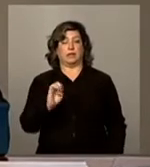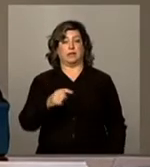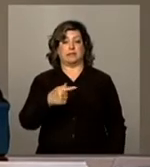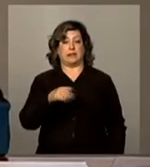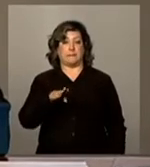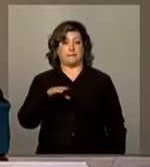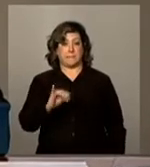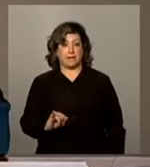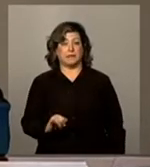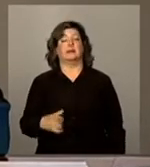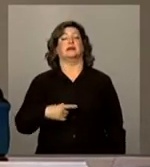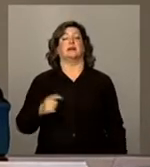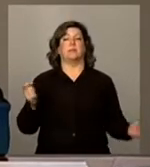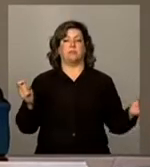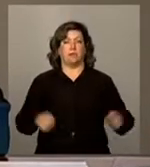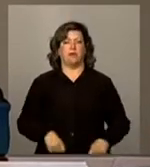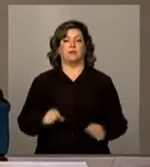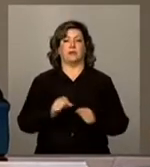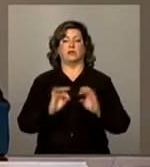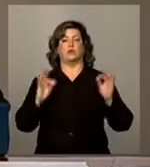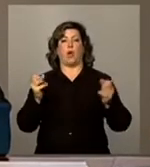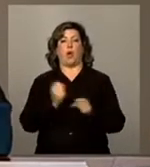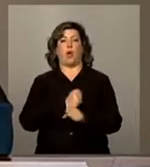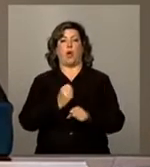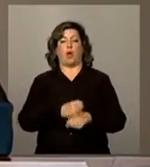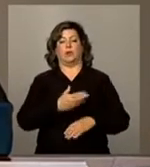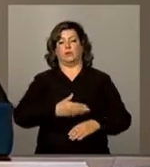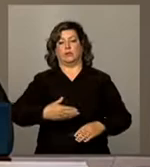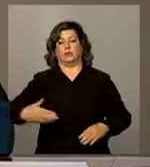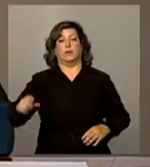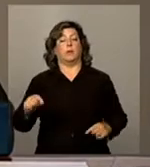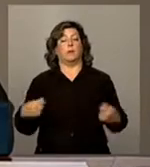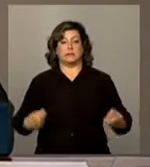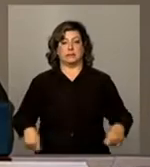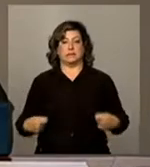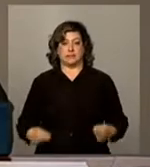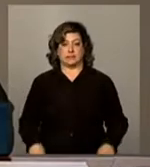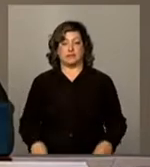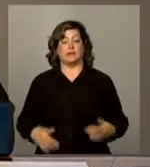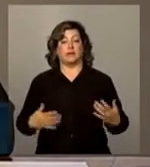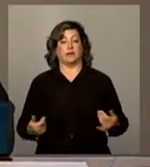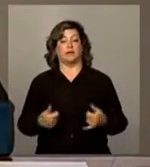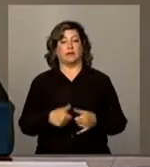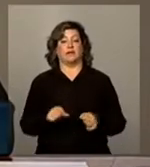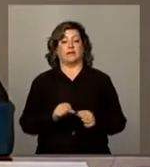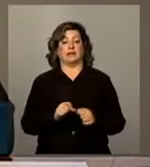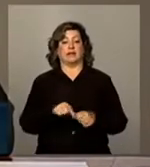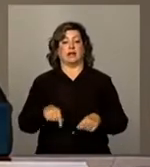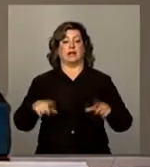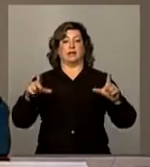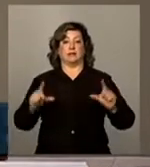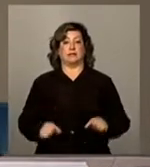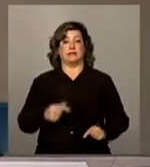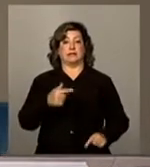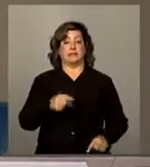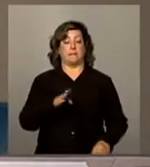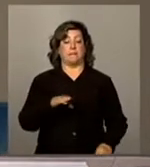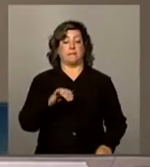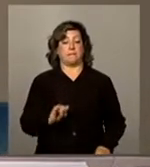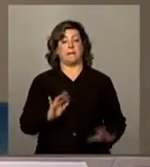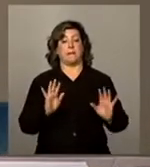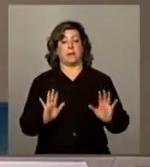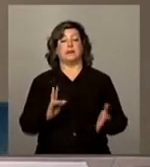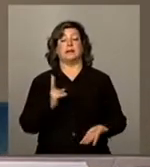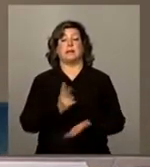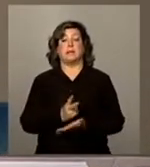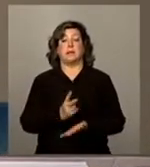possível conduzir todas as obras no ritmo que é necessário. Então, a gente está fazendo essa redução de 7 bilhões, mas,